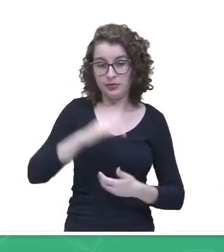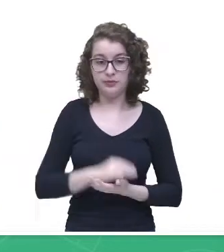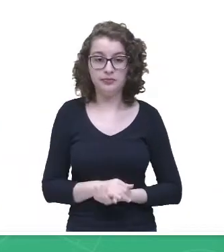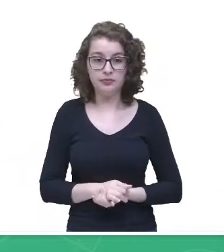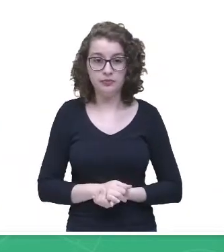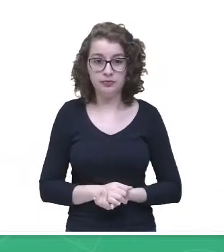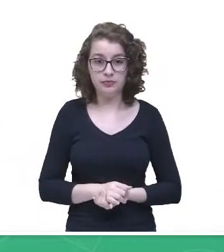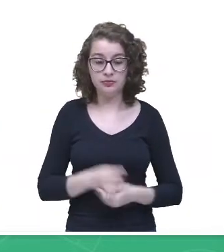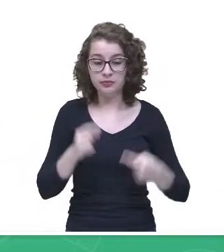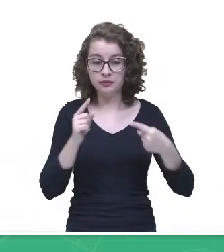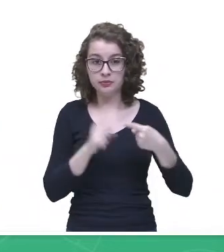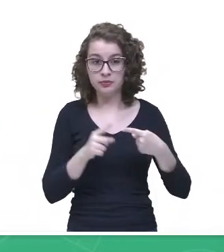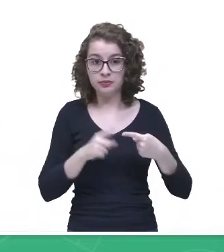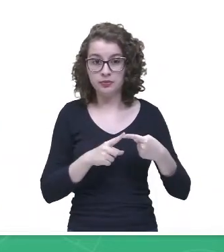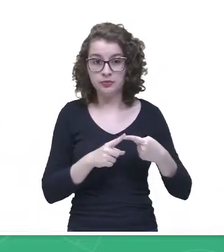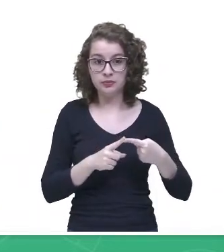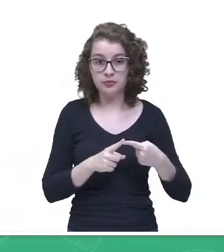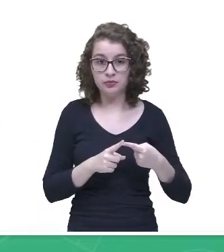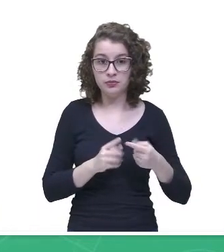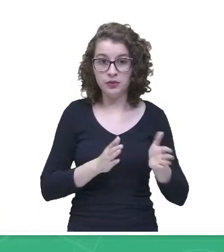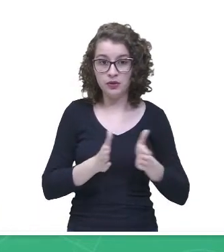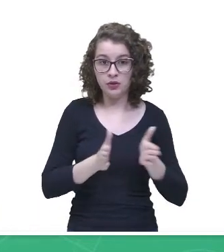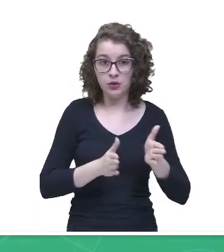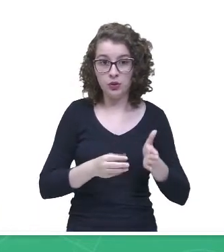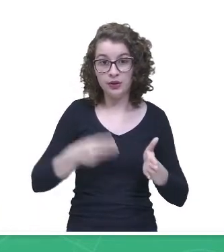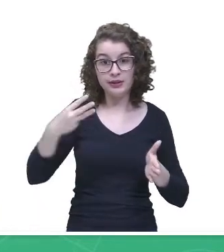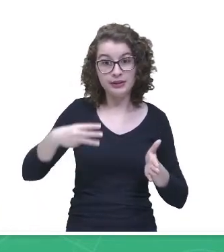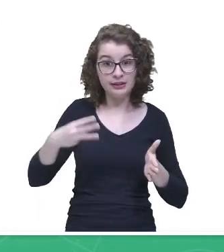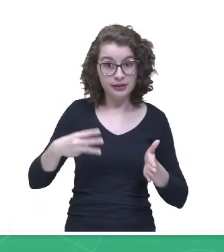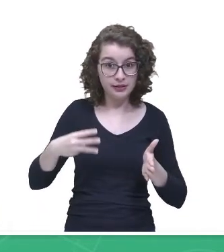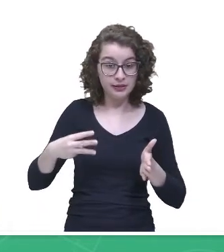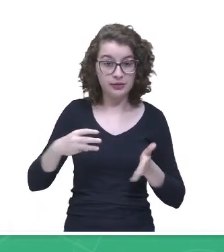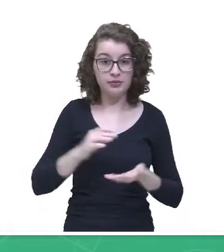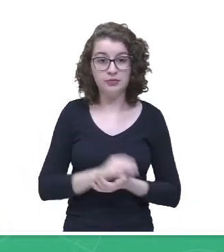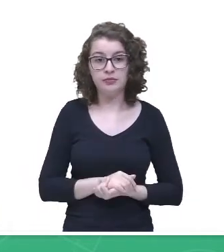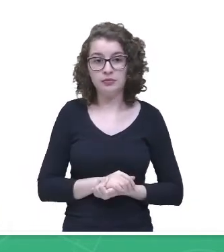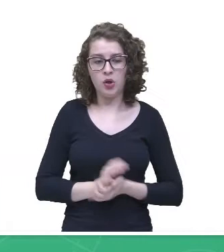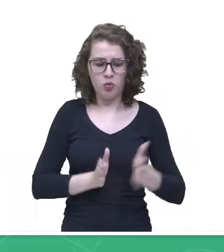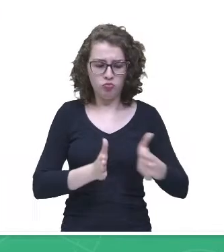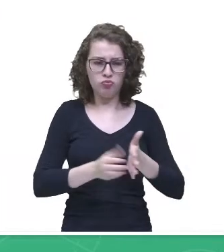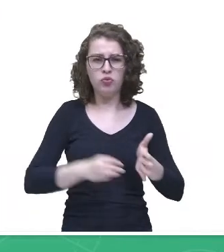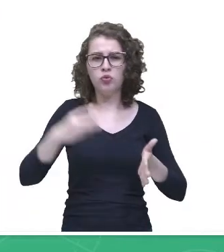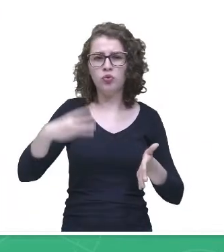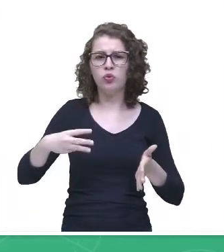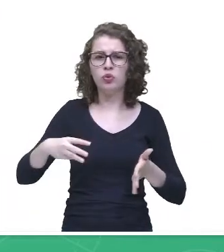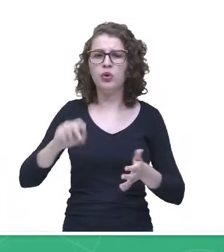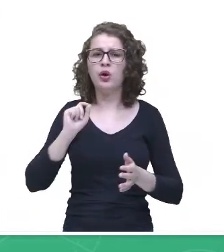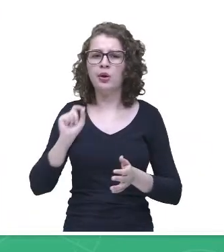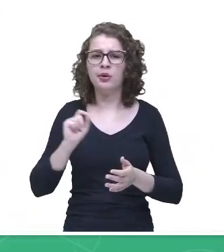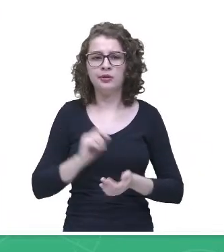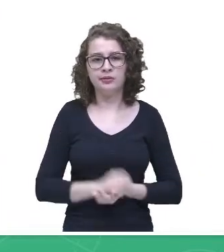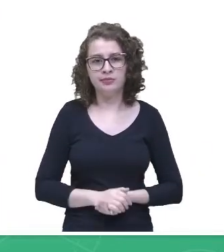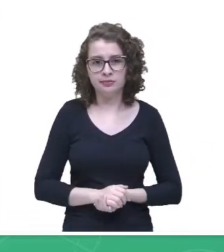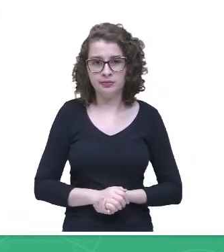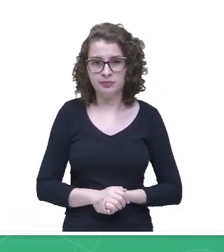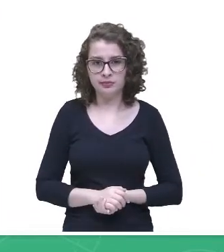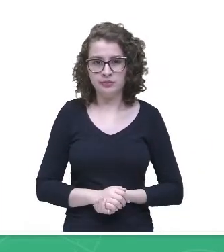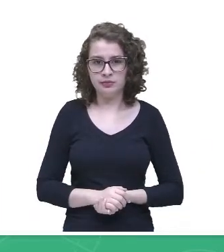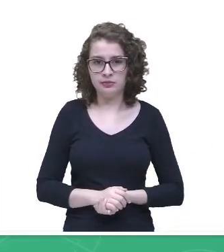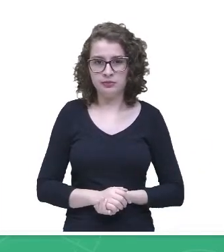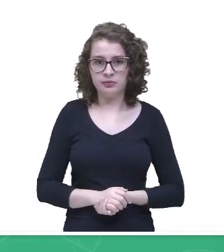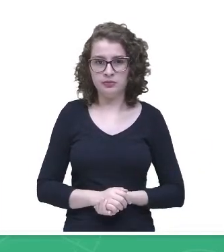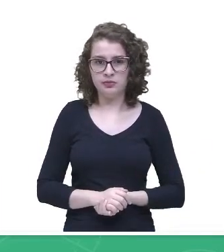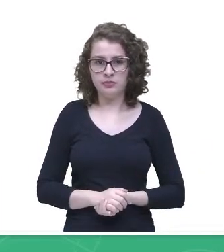das atividades do setor terciário, tá? O setor terciário vai